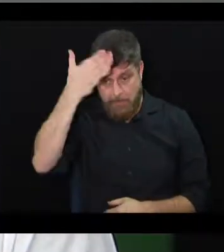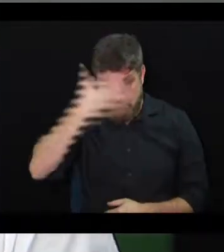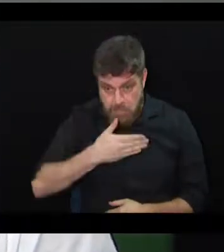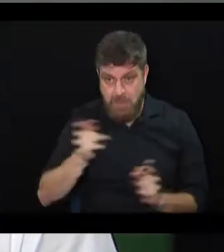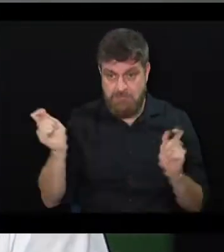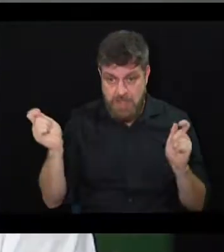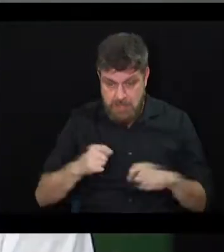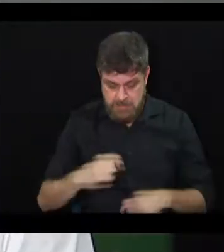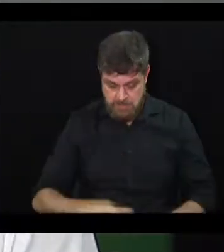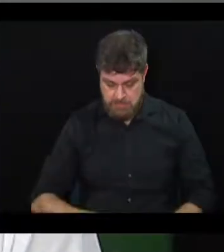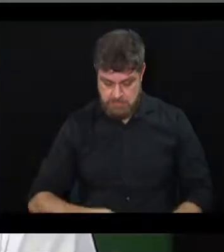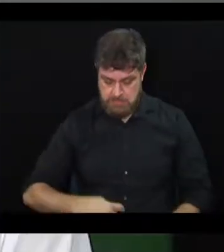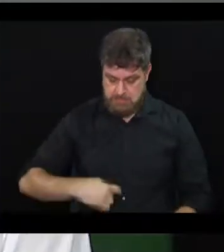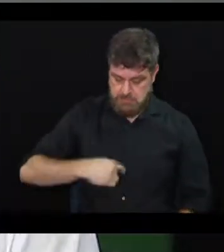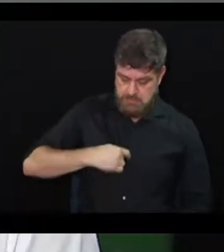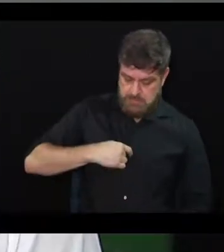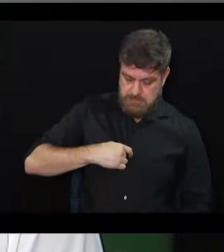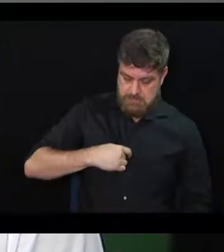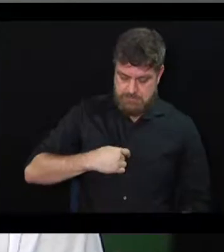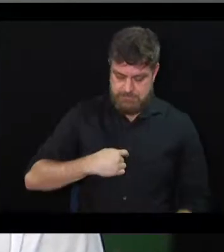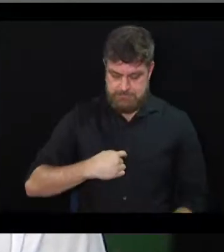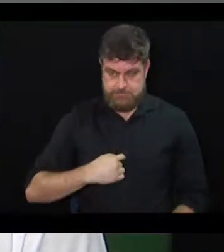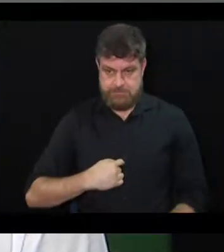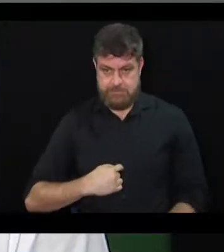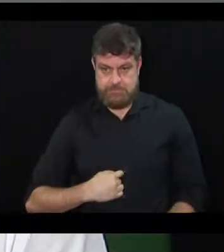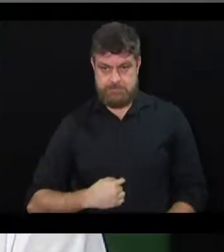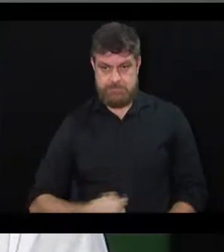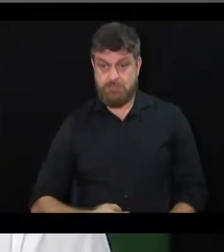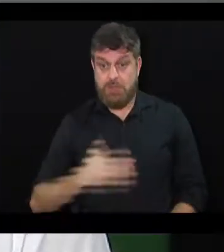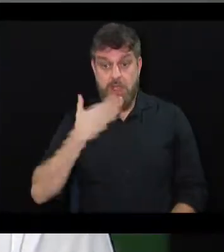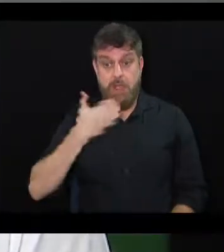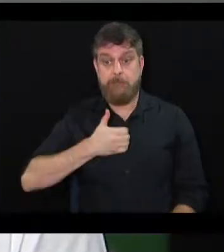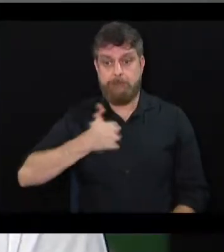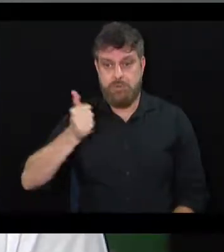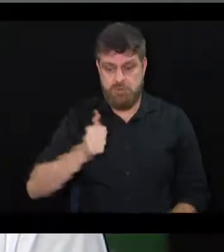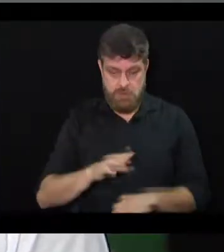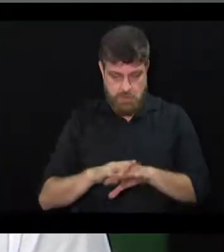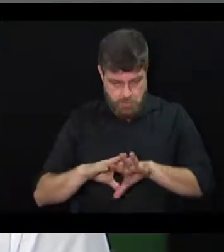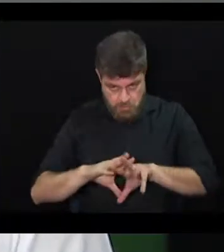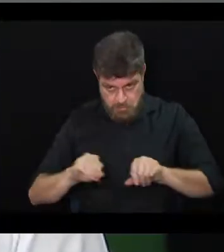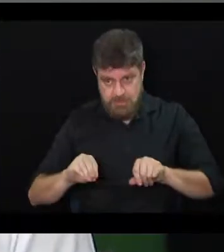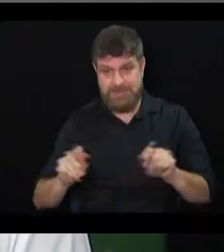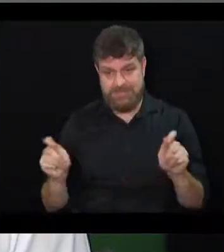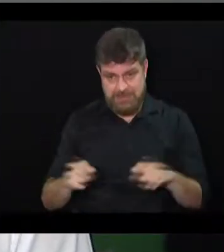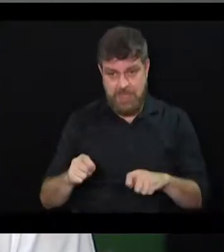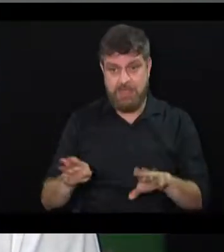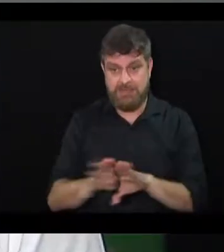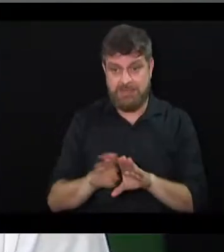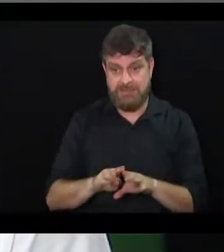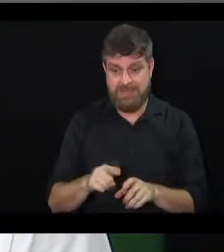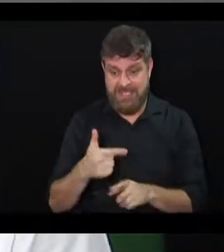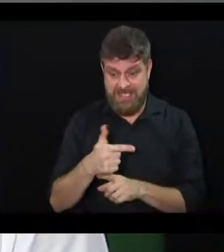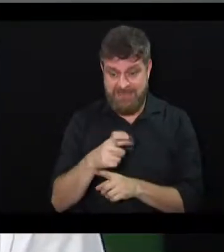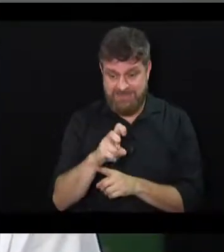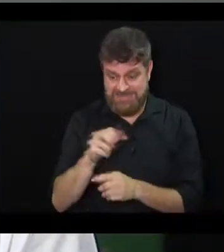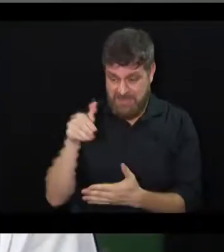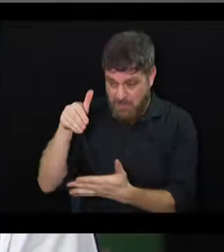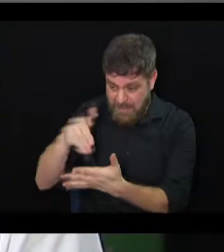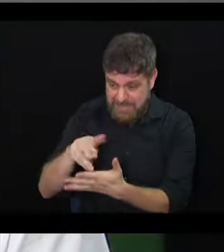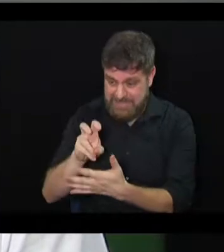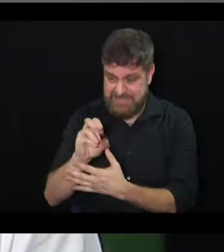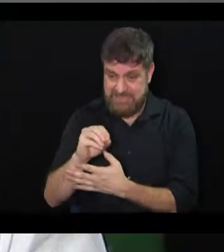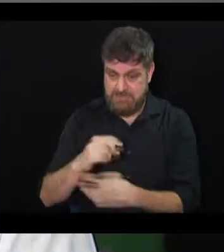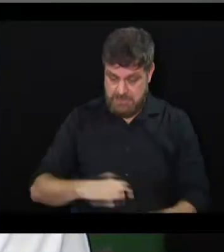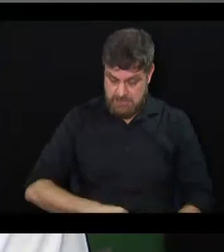podem reduzir e segurar essa progressão da escoliose ou até melhorar os graus. De 25 graus a 50